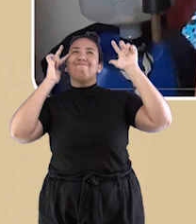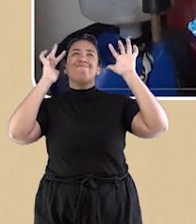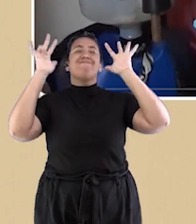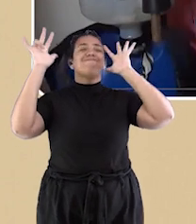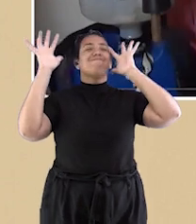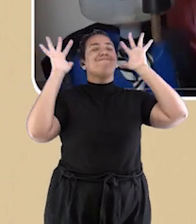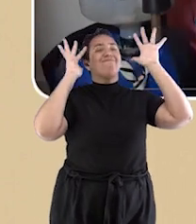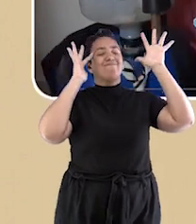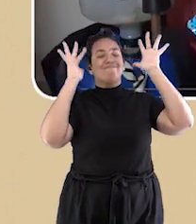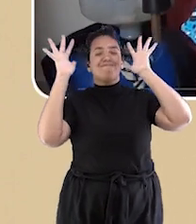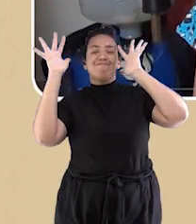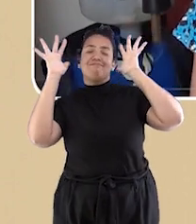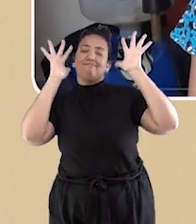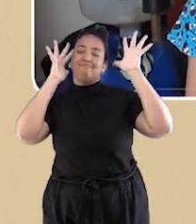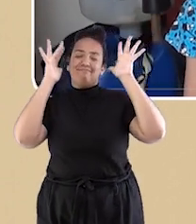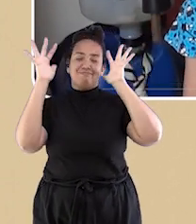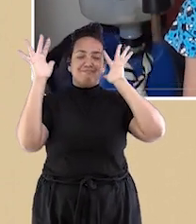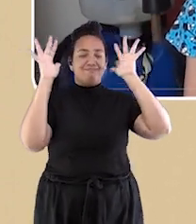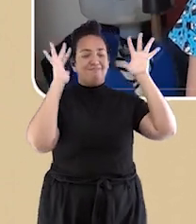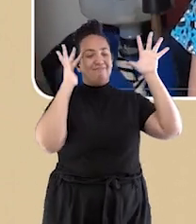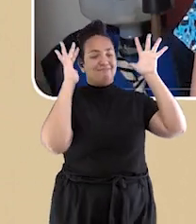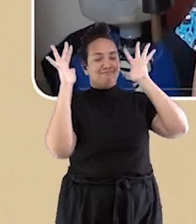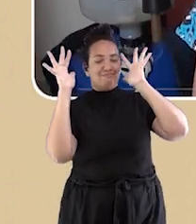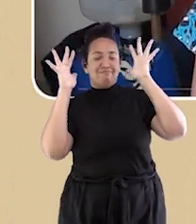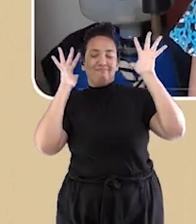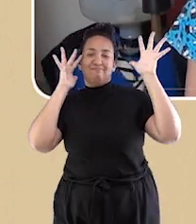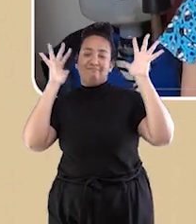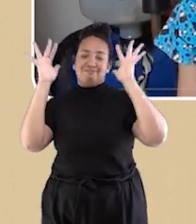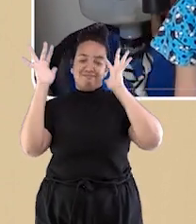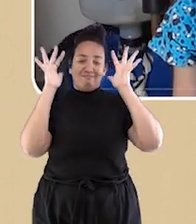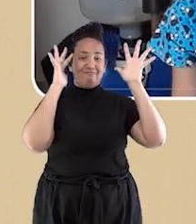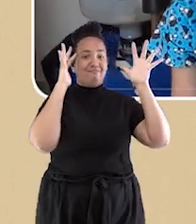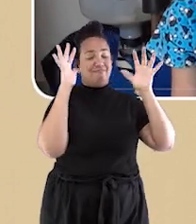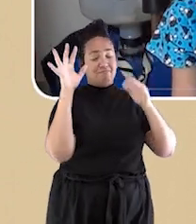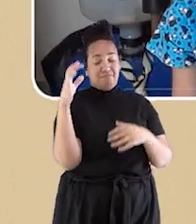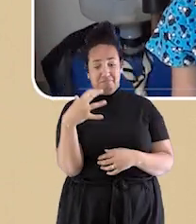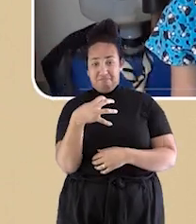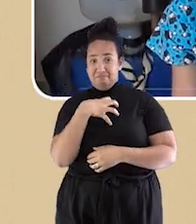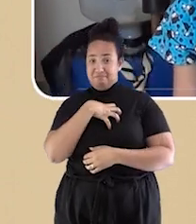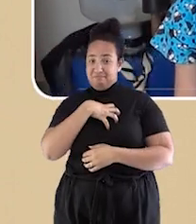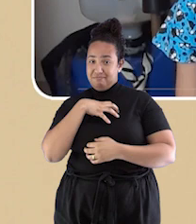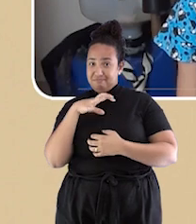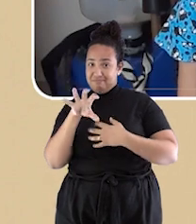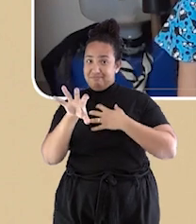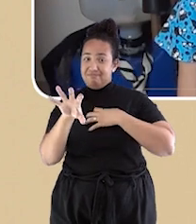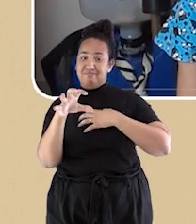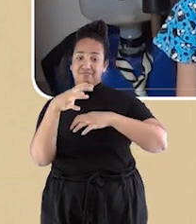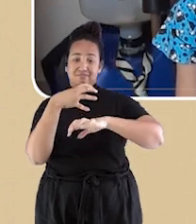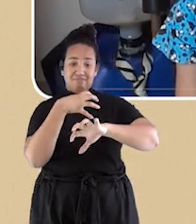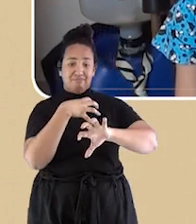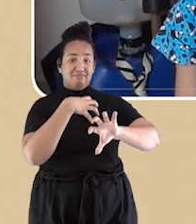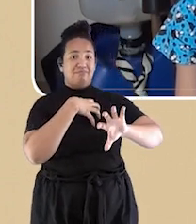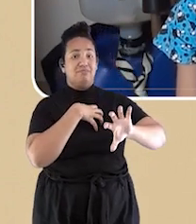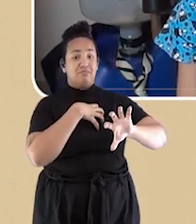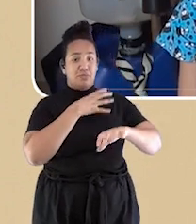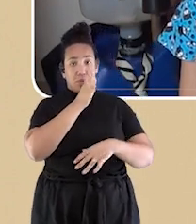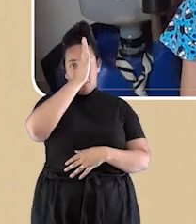bem alto, sonhei o sonho do outro. Fui